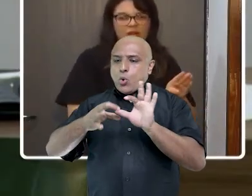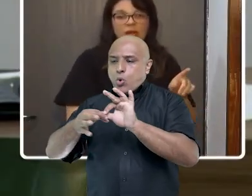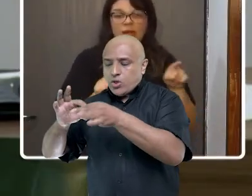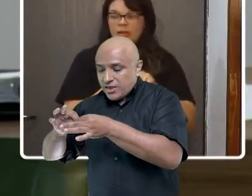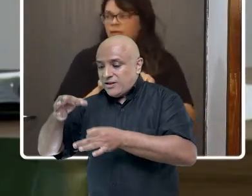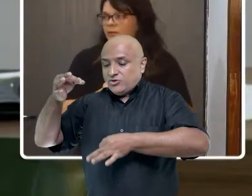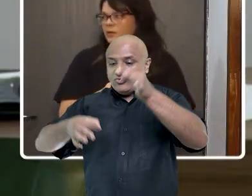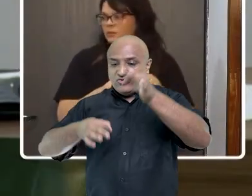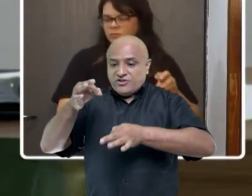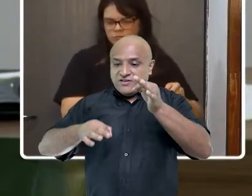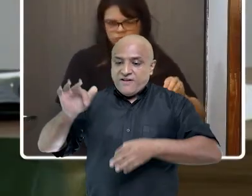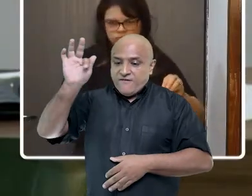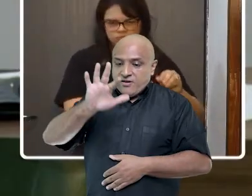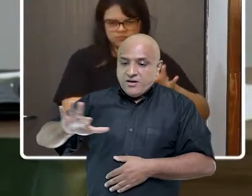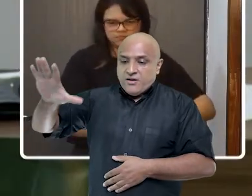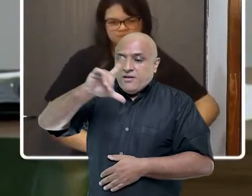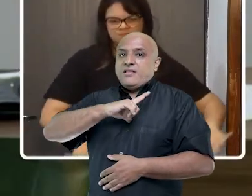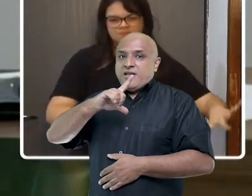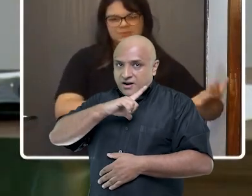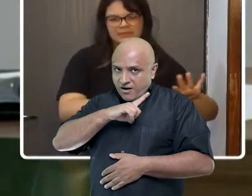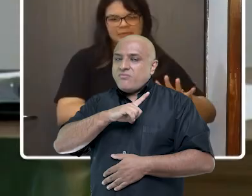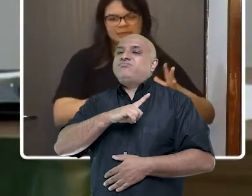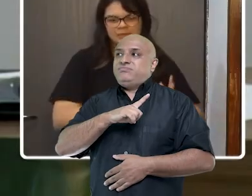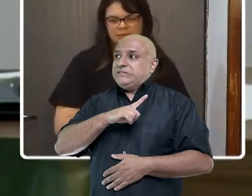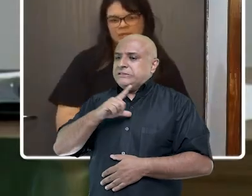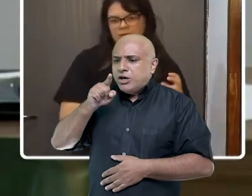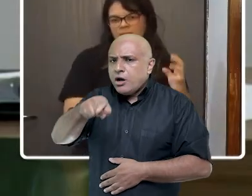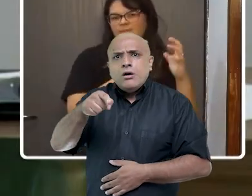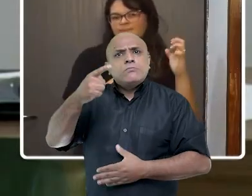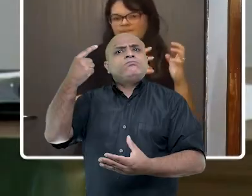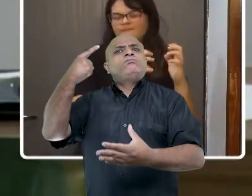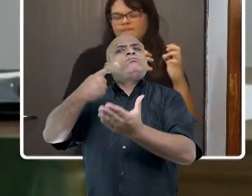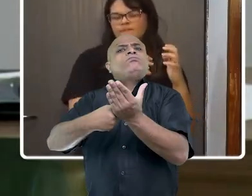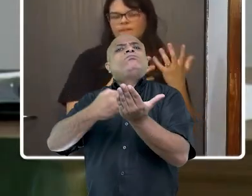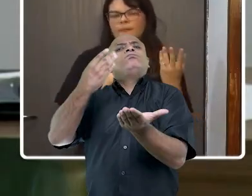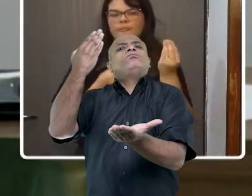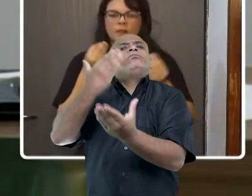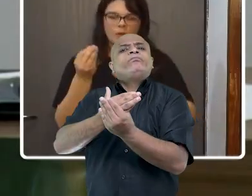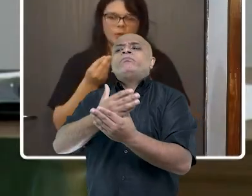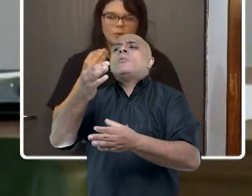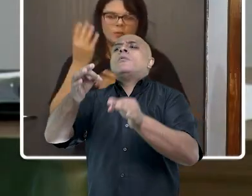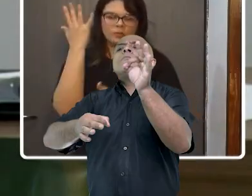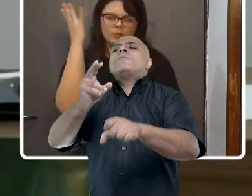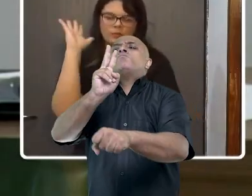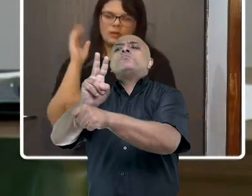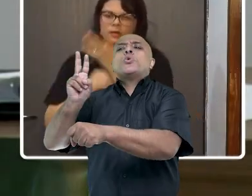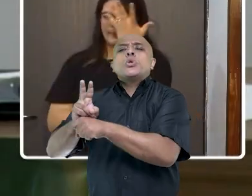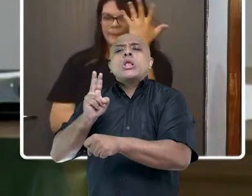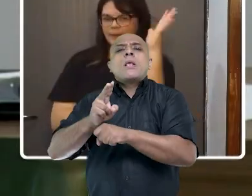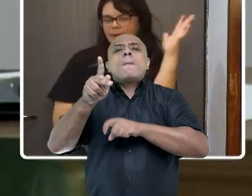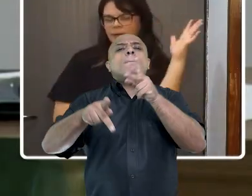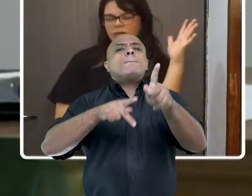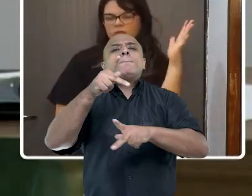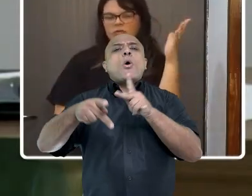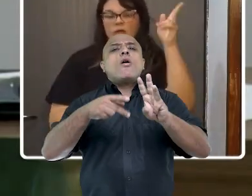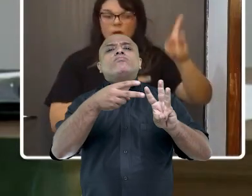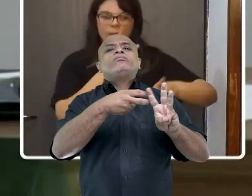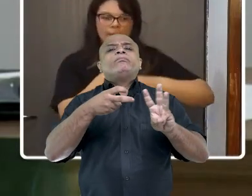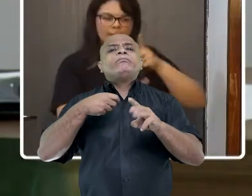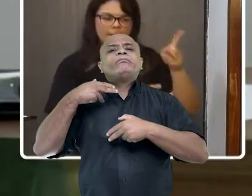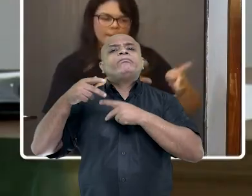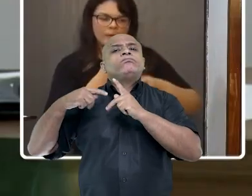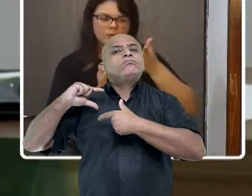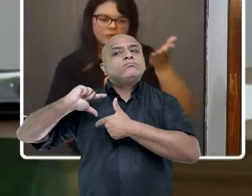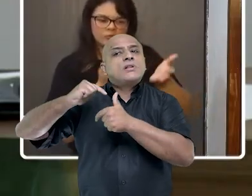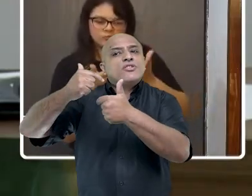Justiça Federal tem sido chamada a atuar, seja na tutela do meio ambiente, na proteção dos povos e comunidades tradicionais